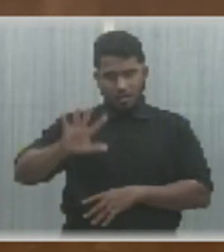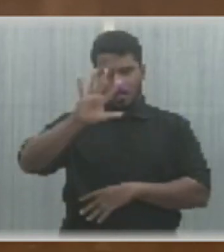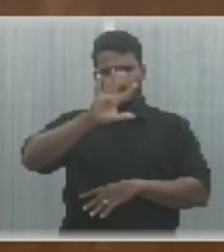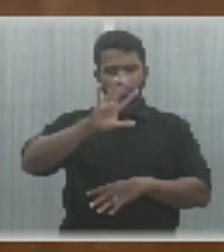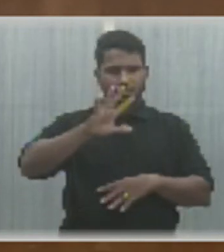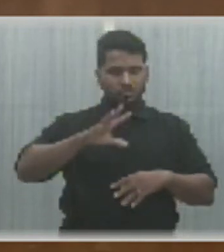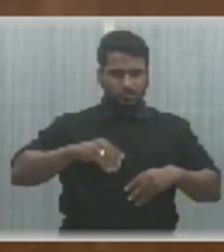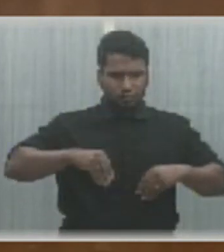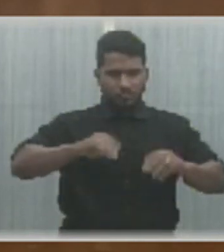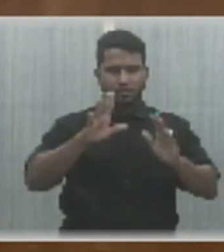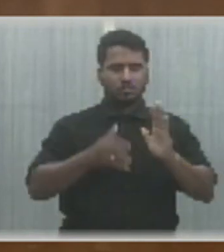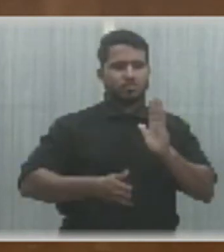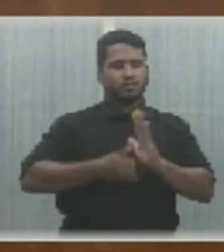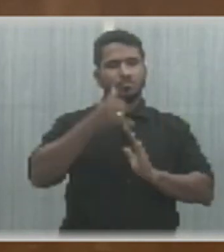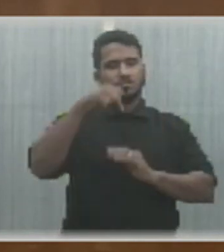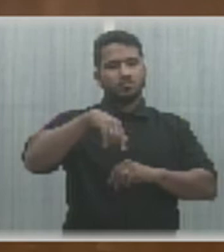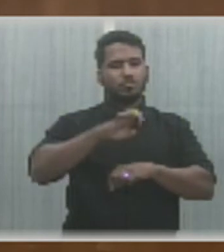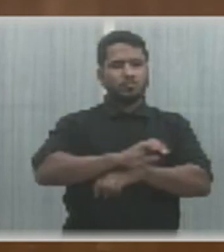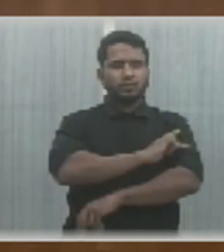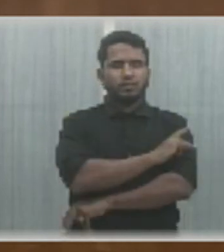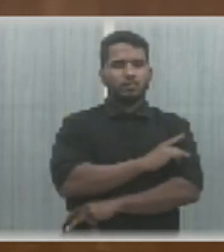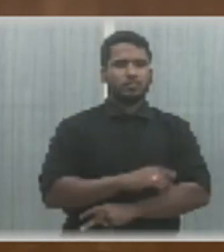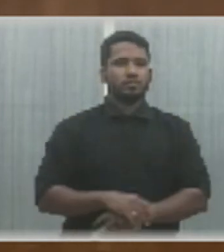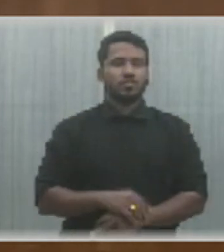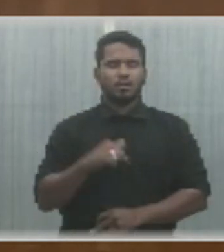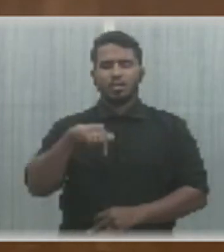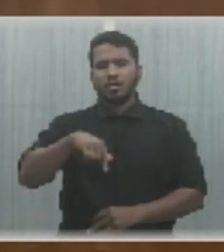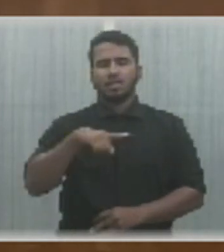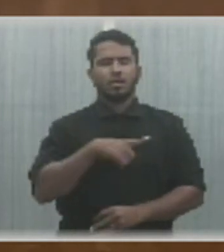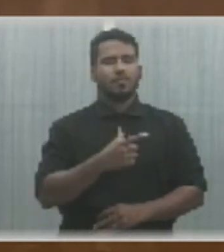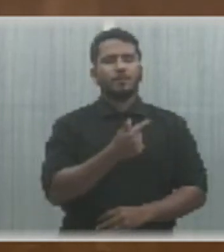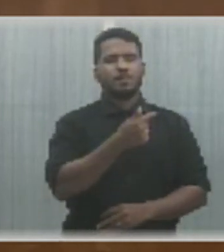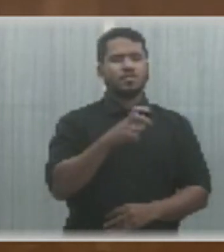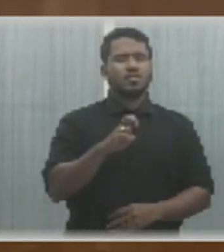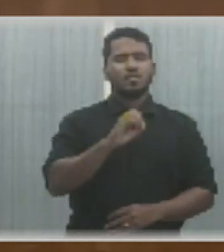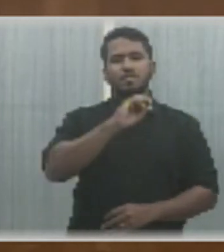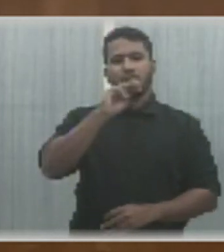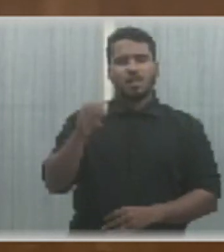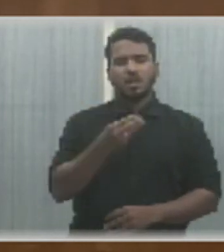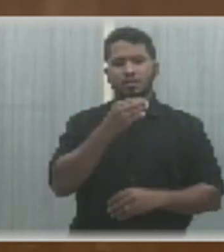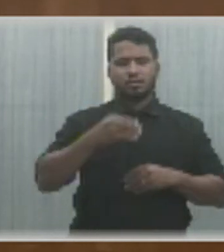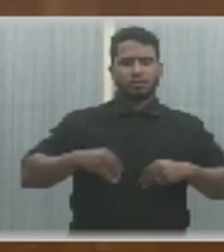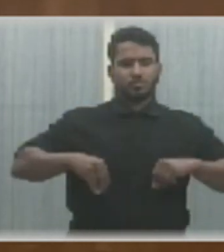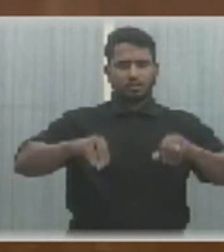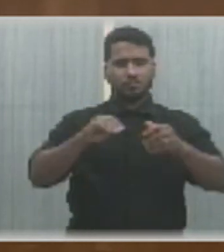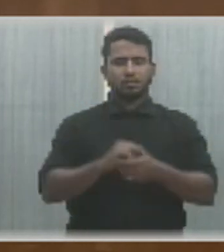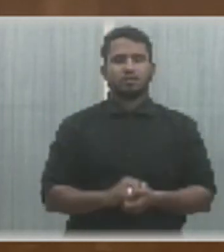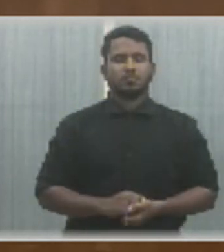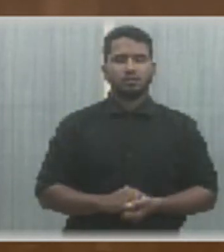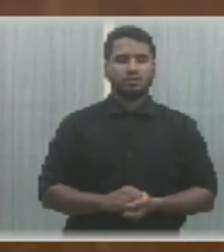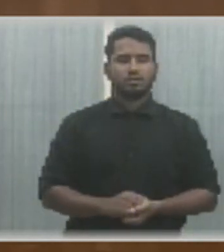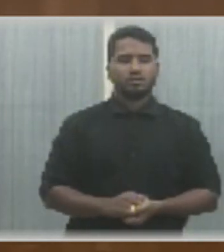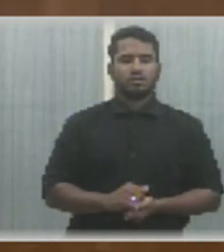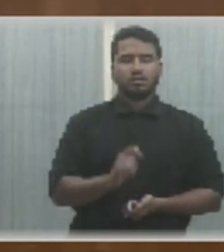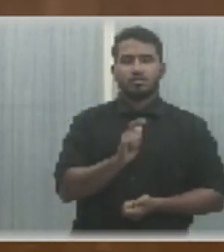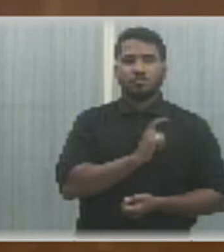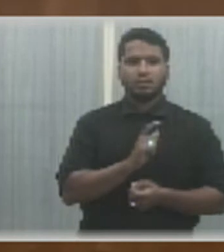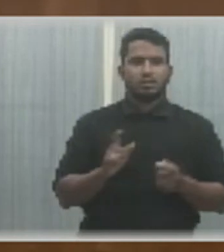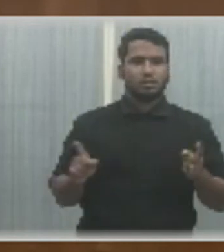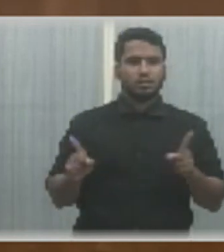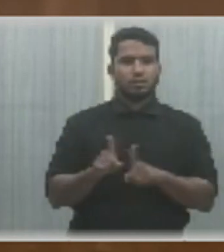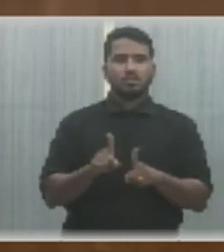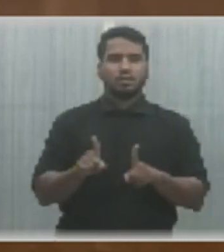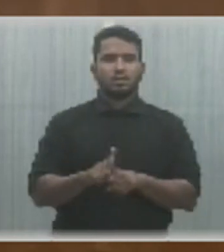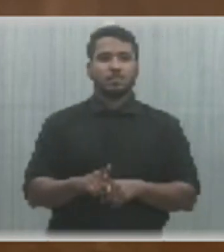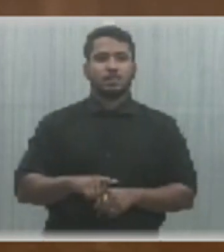imóveis cadastrados no estado do Piauí. Piauí, que tem aproximadamente 25 milhões de hectares, então tem aí mais